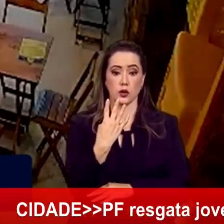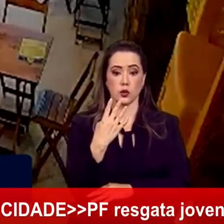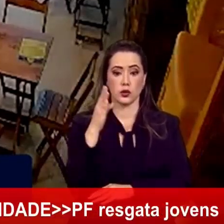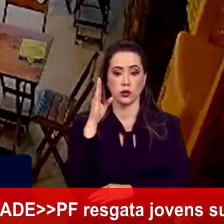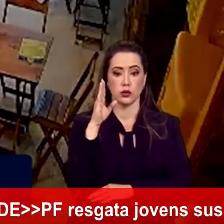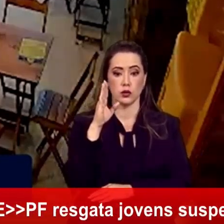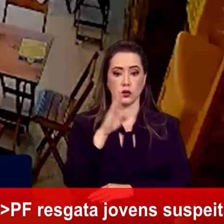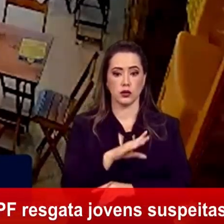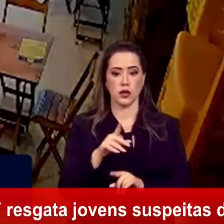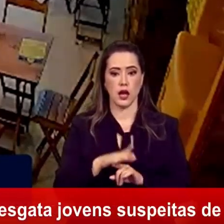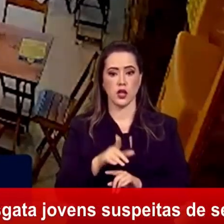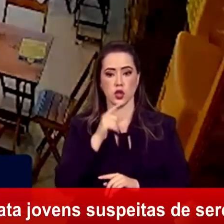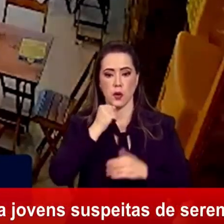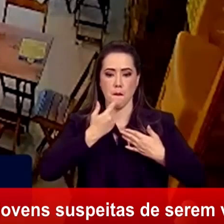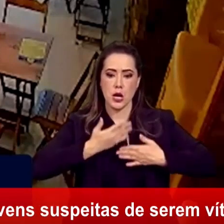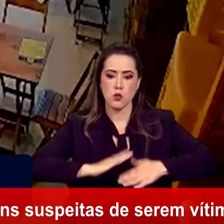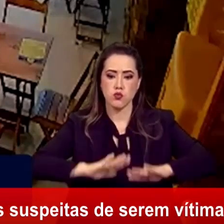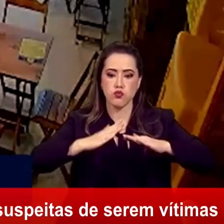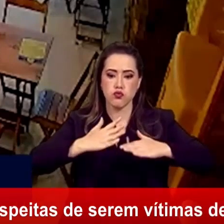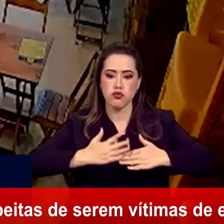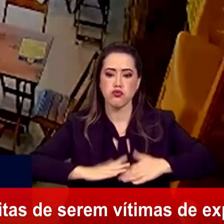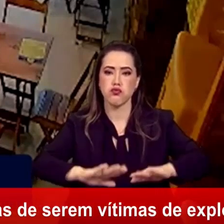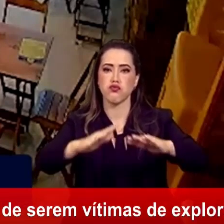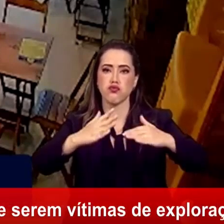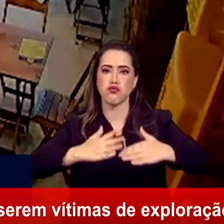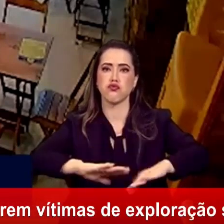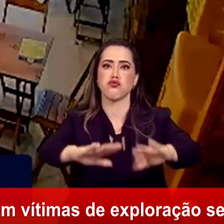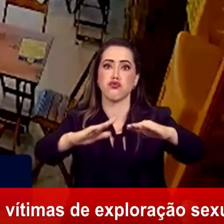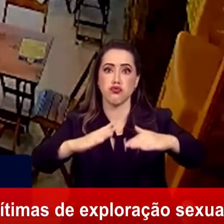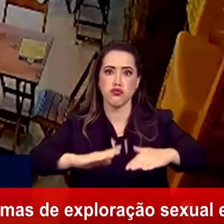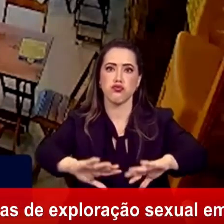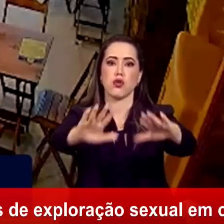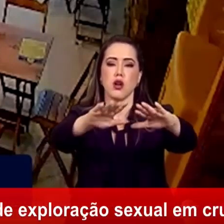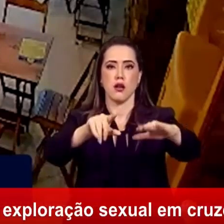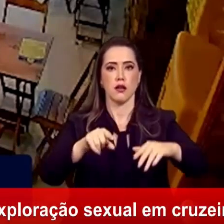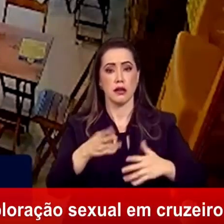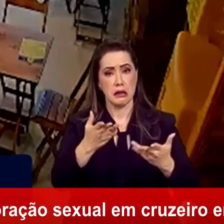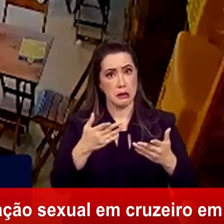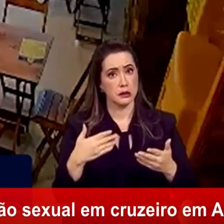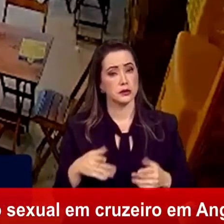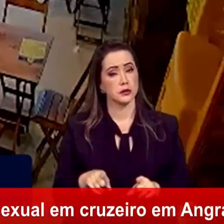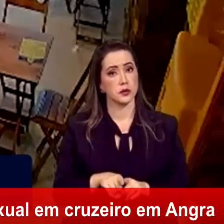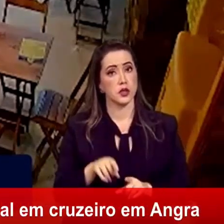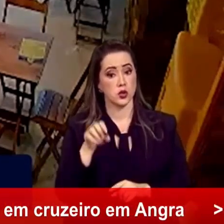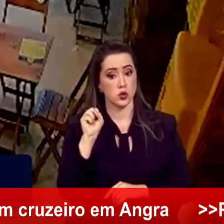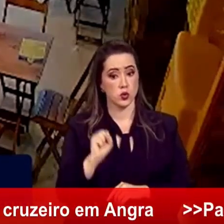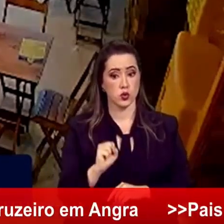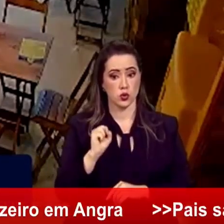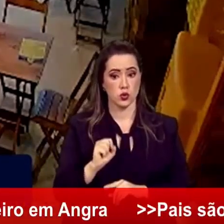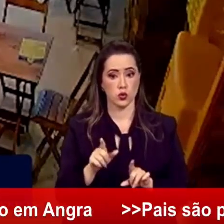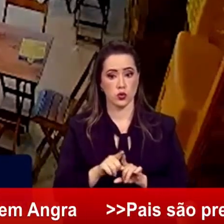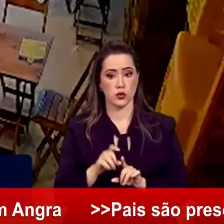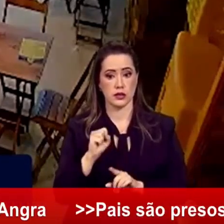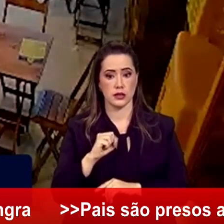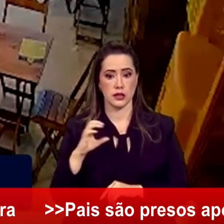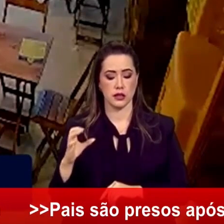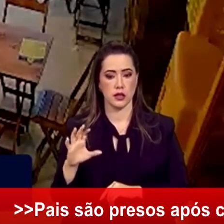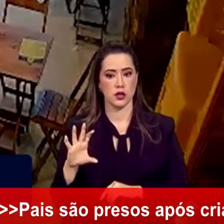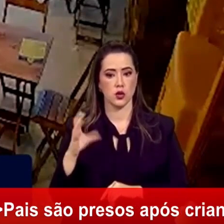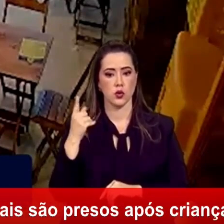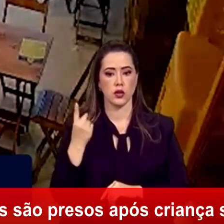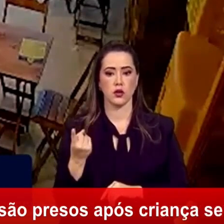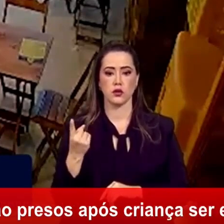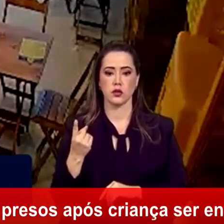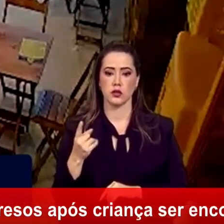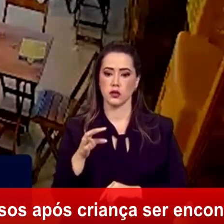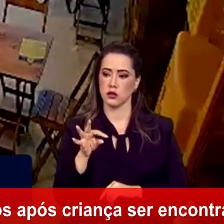que o mar avançou em direção ao continente na Praia do Cardoso, no município do litoral sul catarinense. Esse fenômeno que aconteceu é conhecido